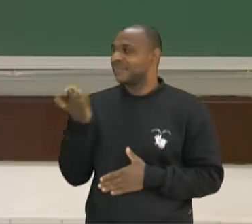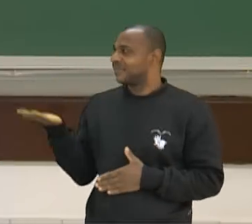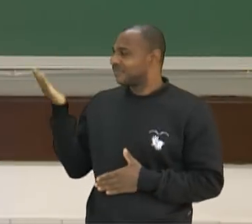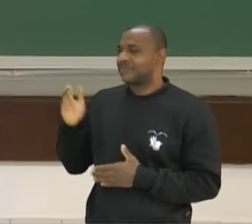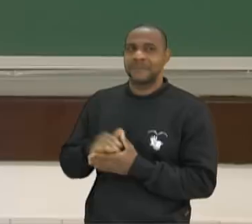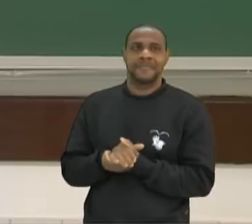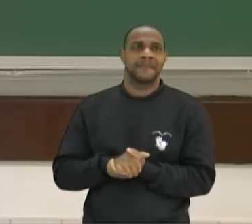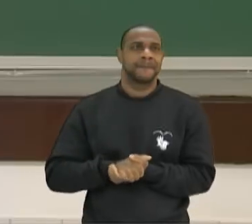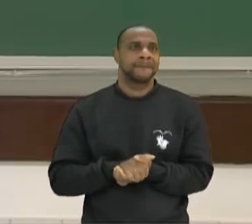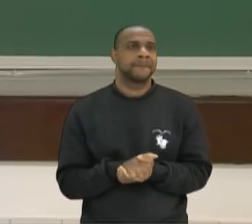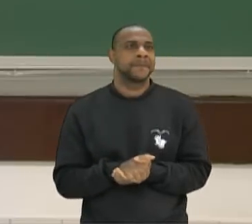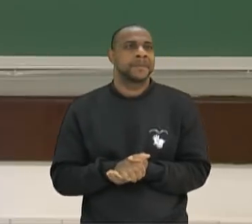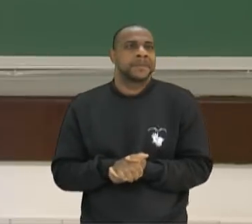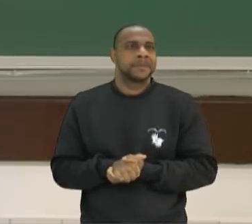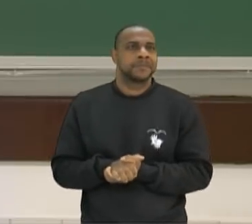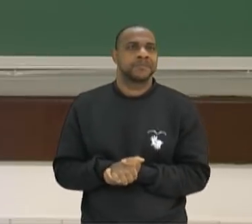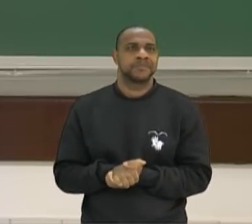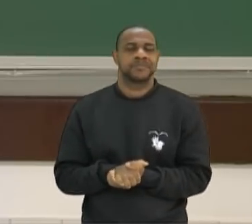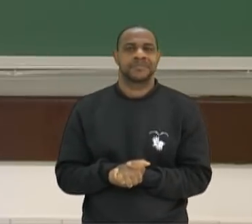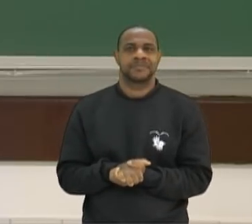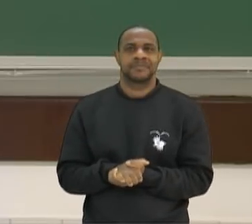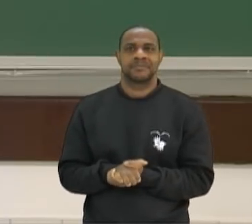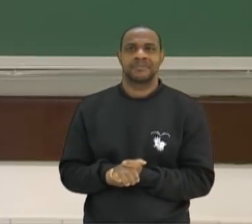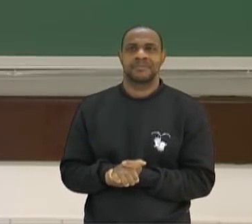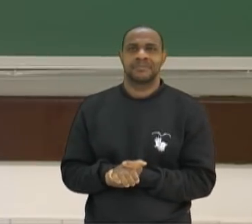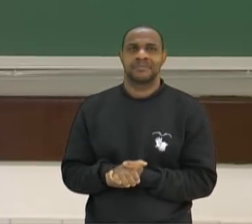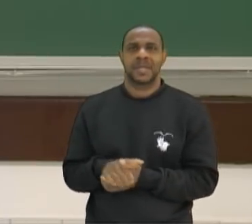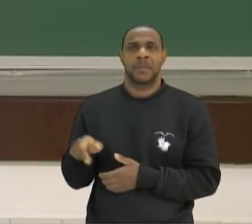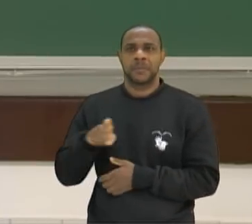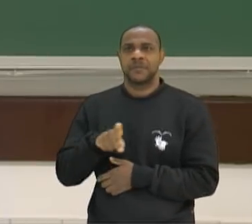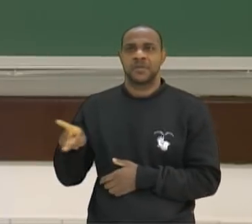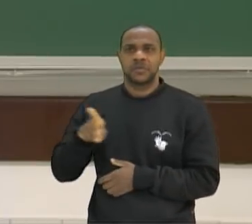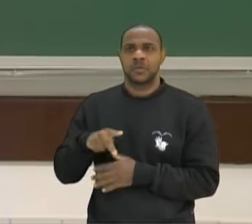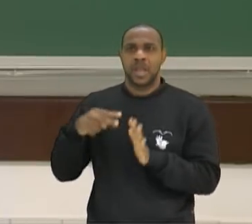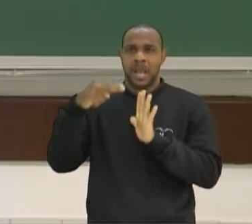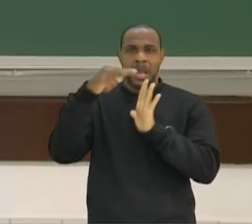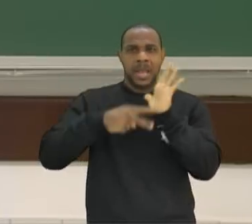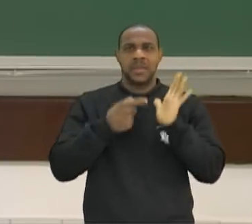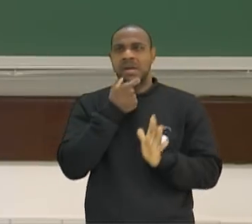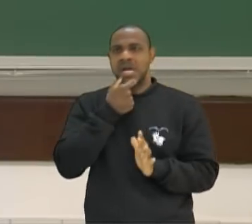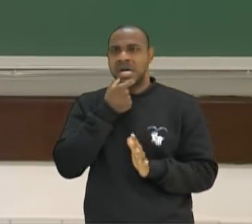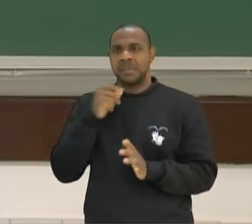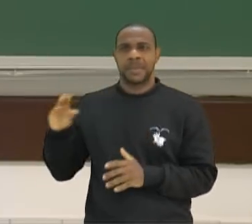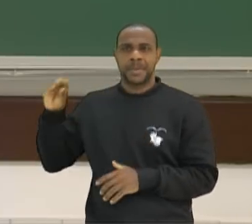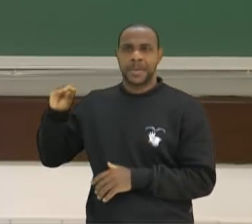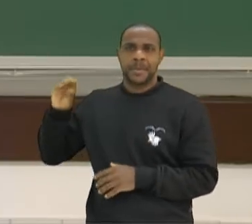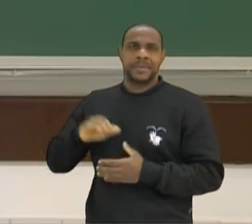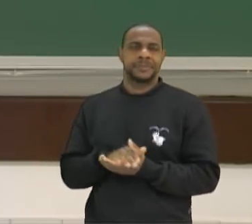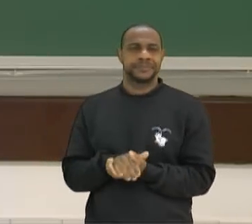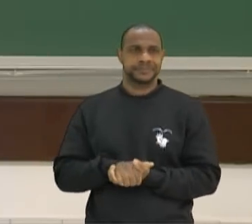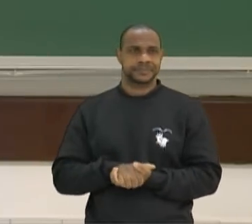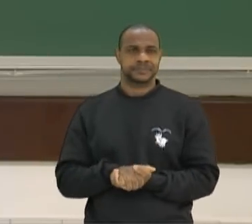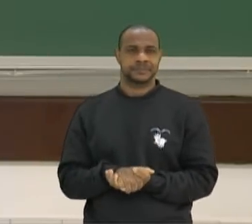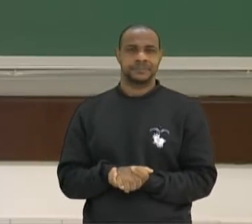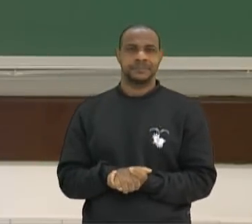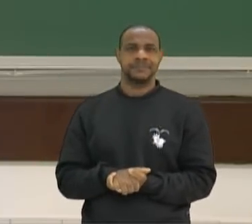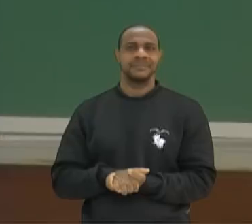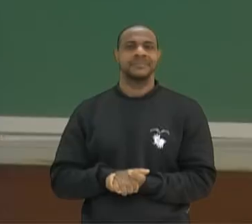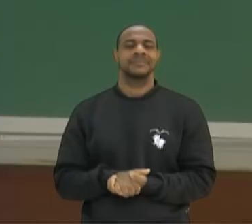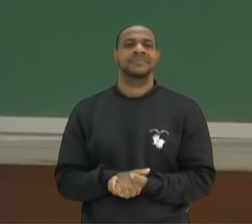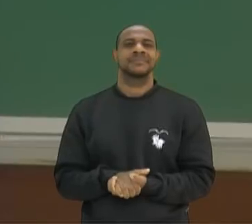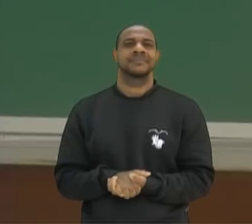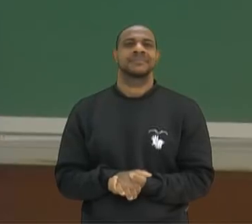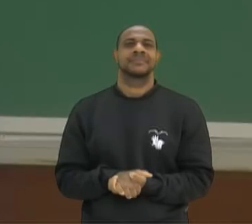ok? I have a dream that one day this nation will rise up and live out the true meaning of